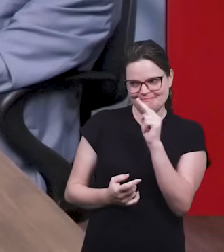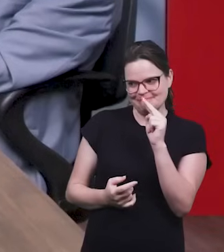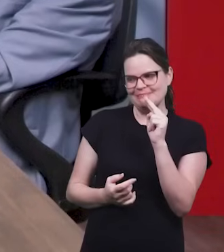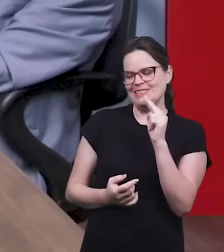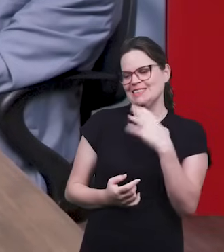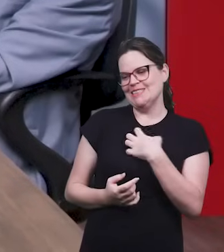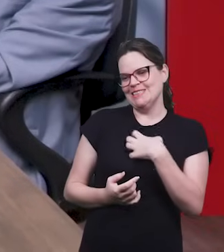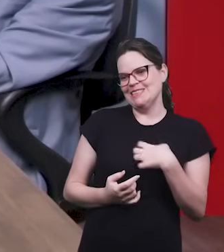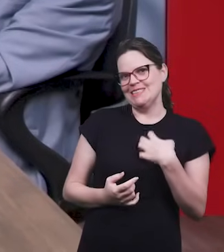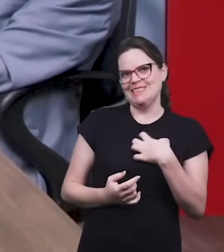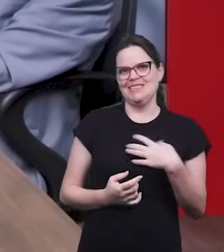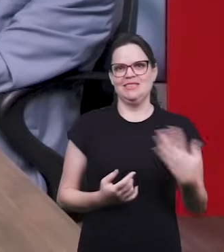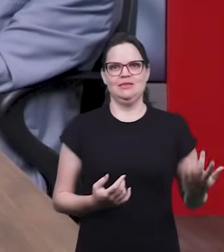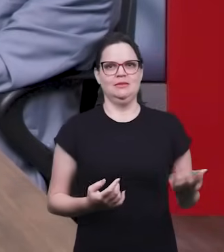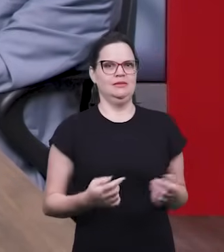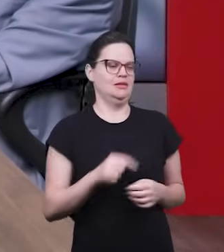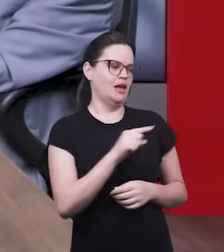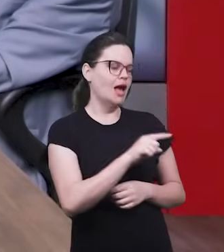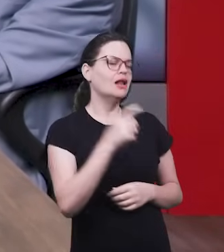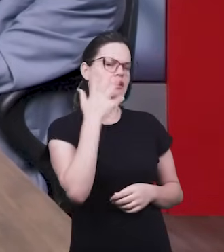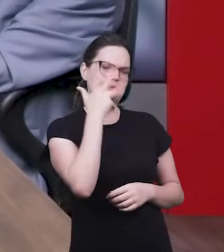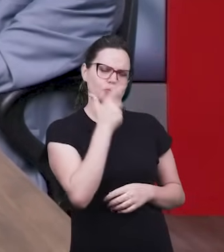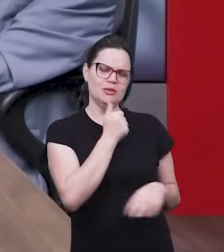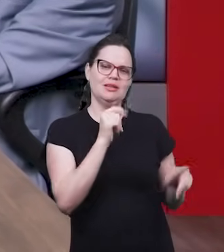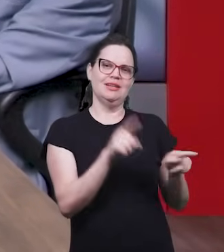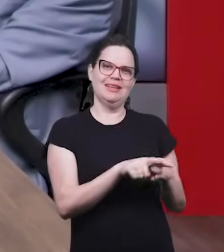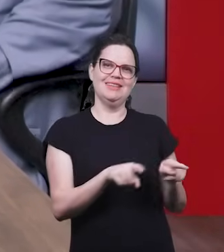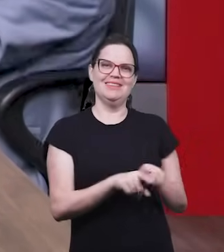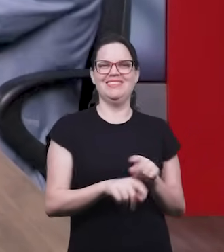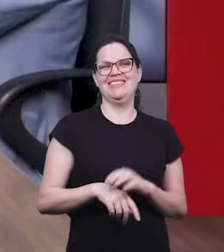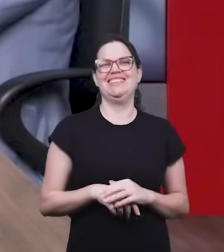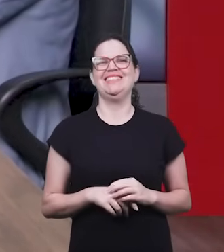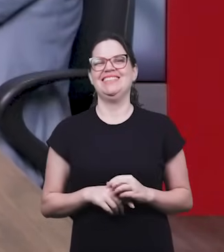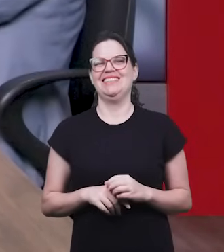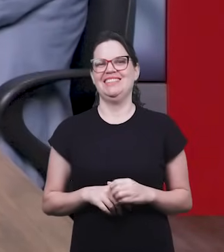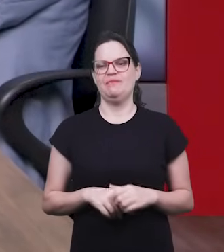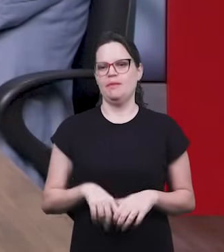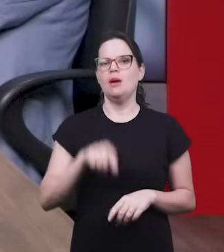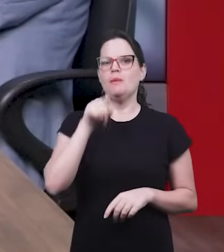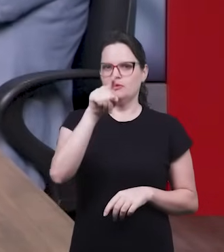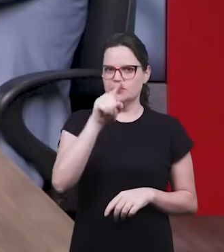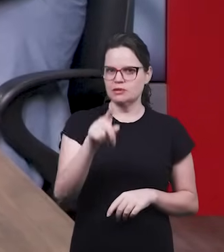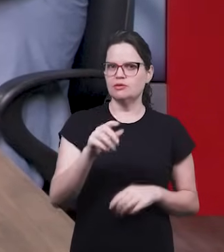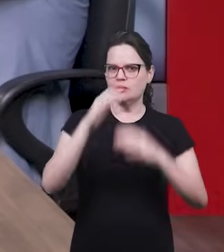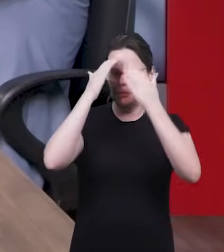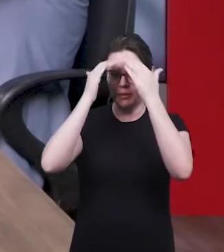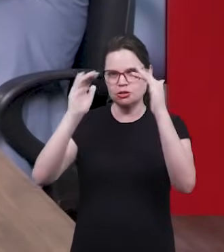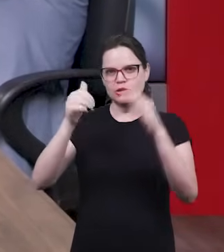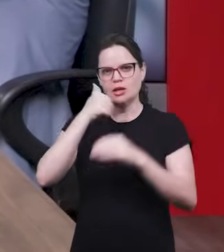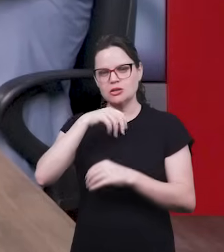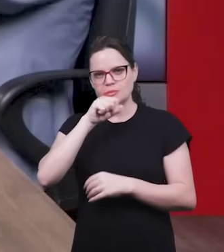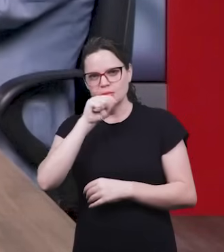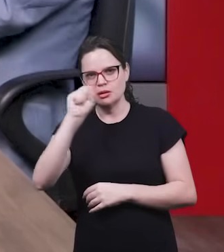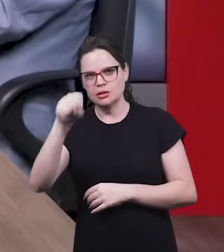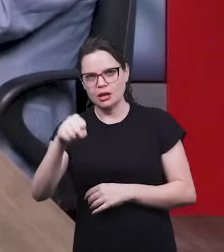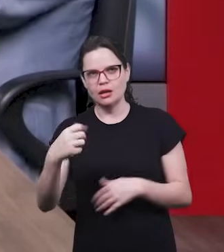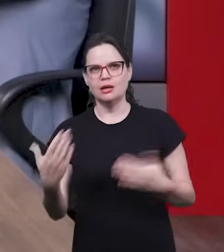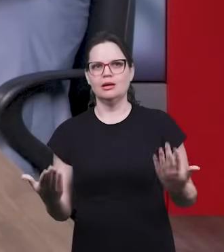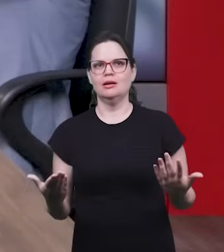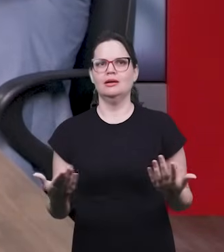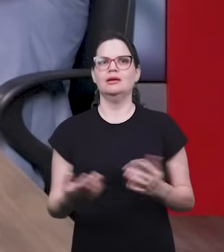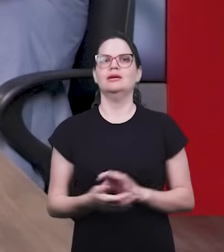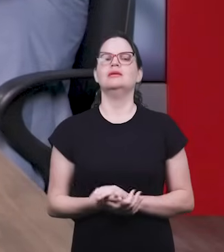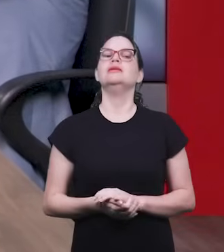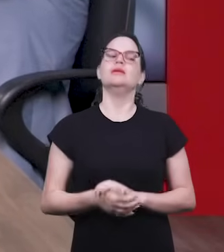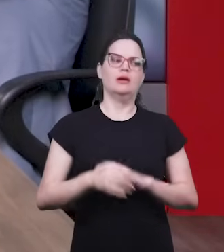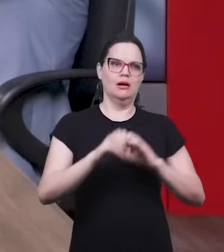muito. Ela estava de ajeitosinha e tal. Uh-huh. Mas, entendeu? Mas o senhor foi obediente à sua mãe, né, pastor? Obediente. Vamos